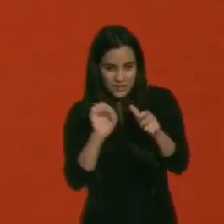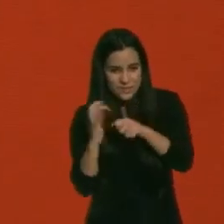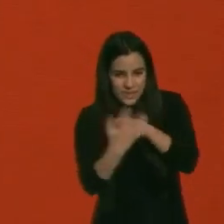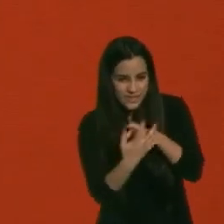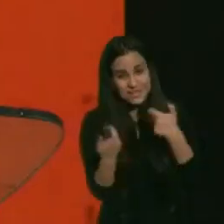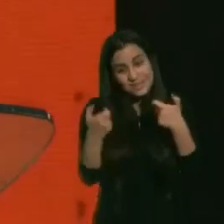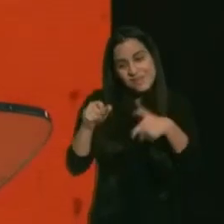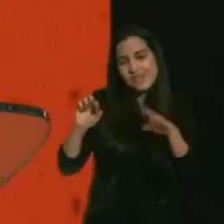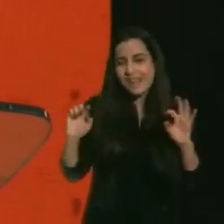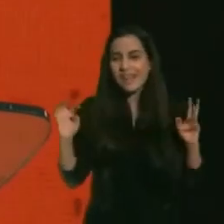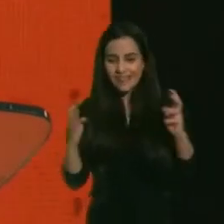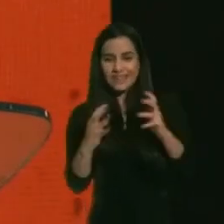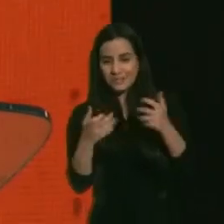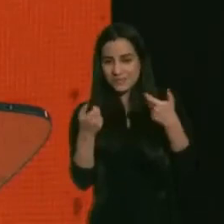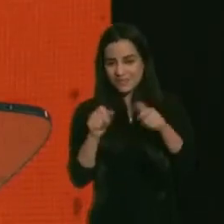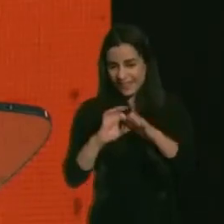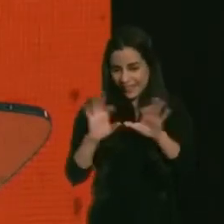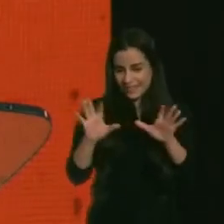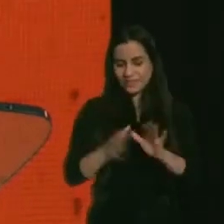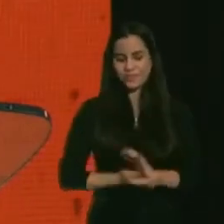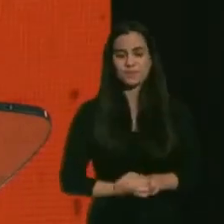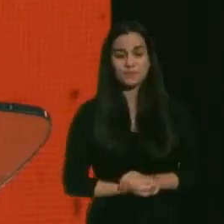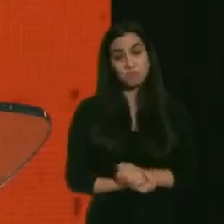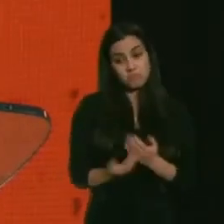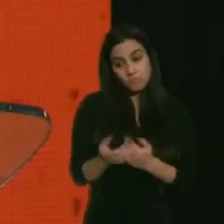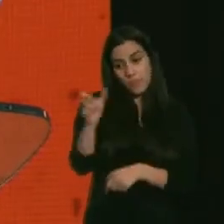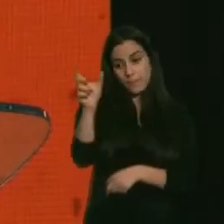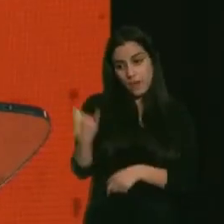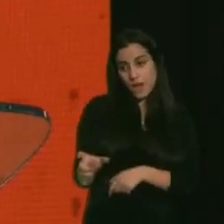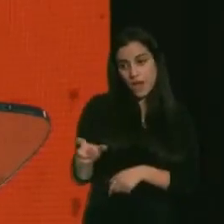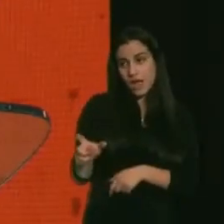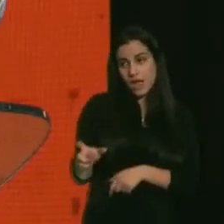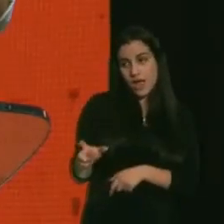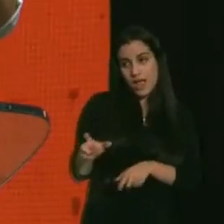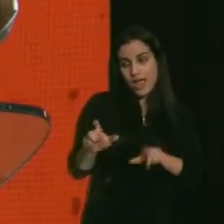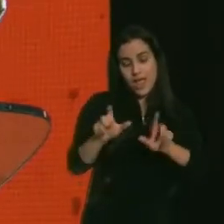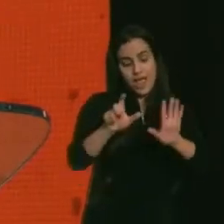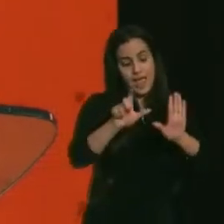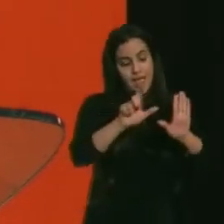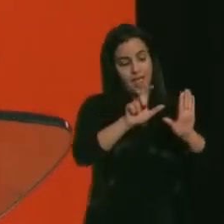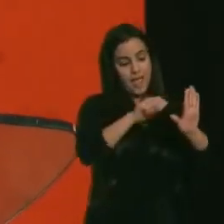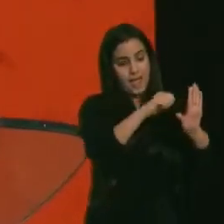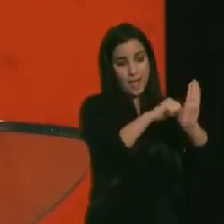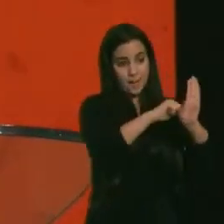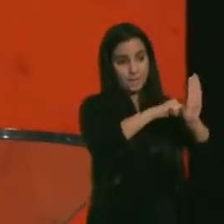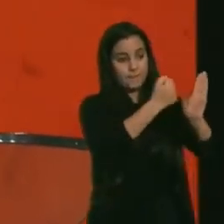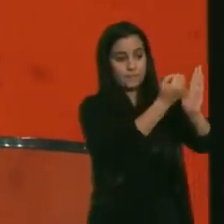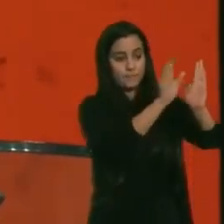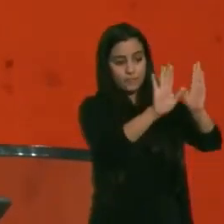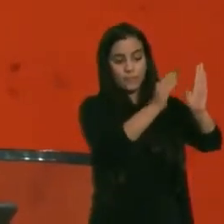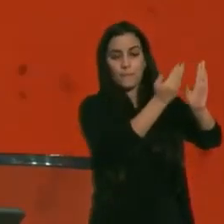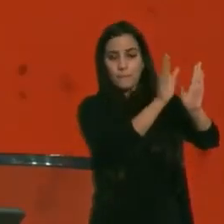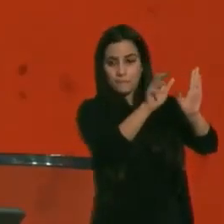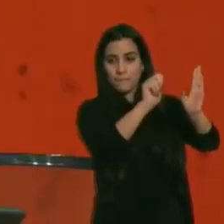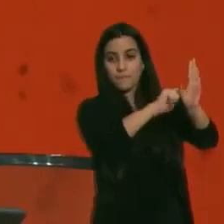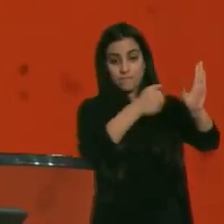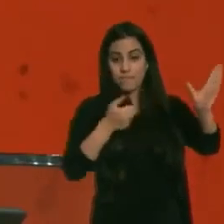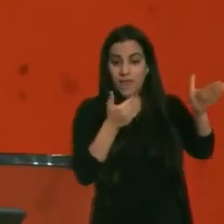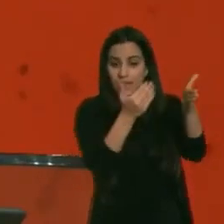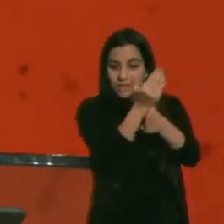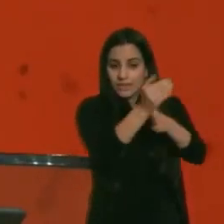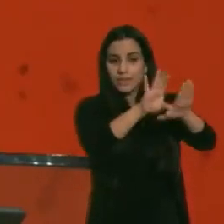podia aglomerar, e o pessoal arrombou a porta para entrar no